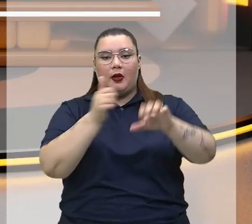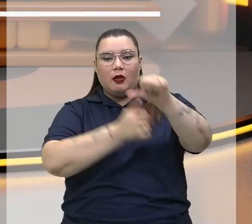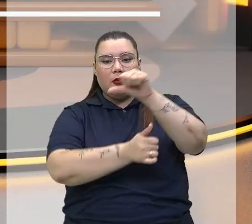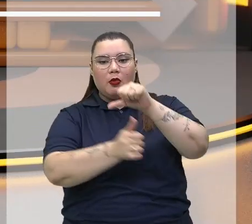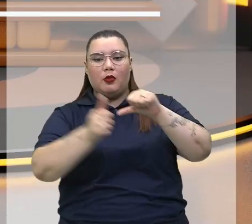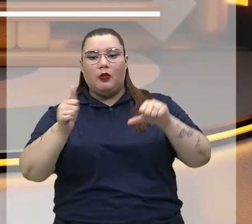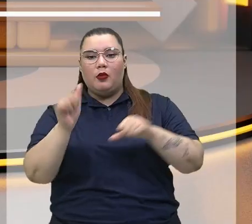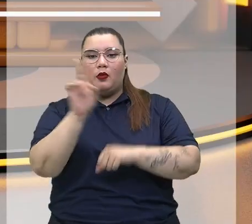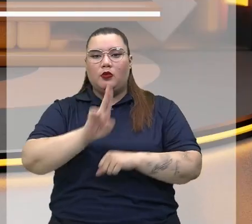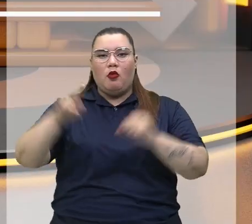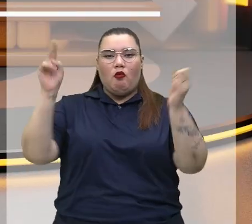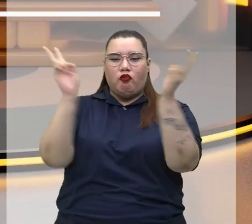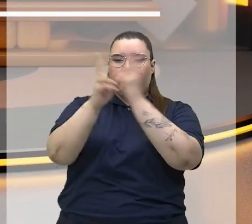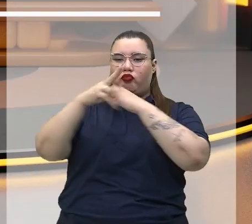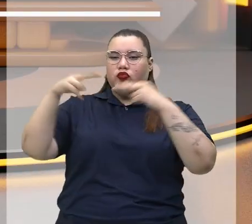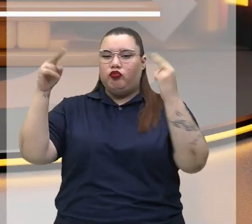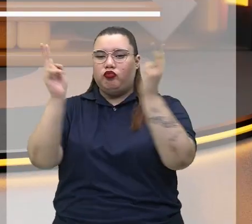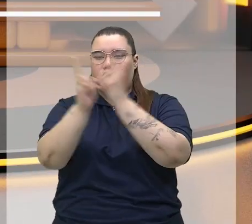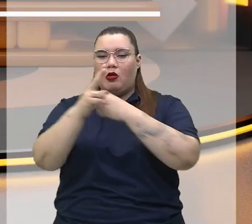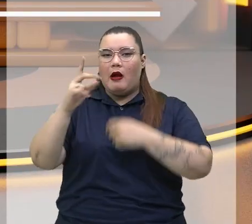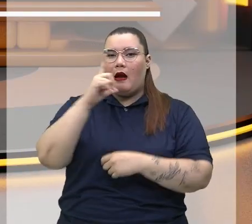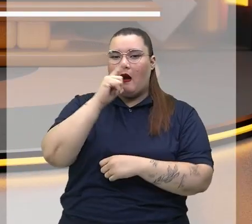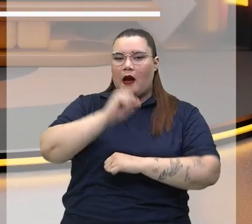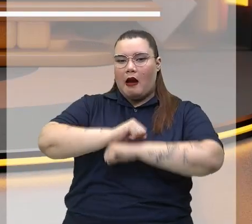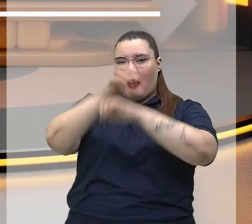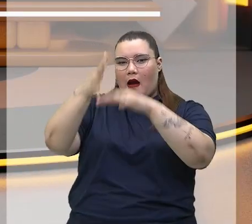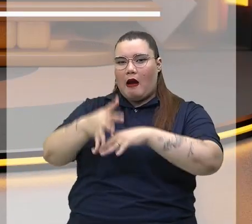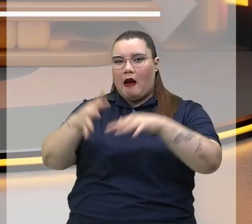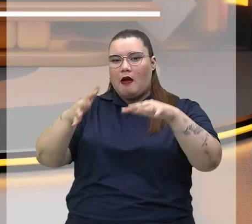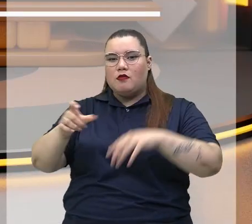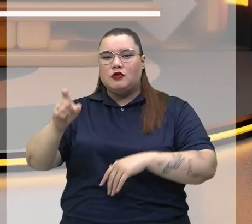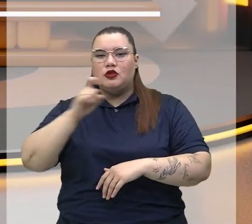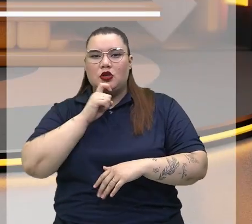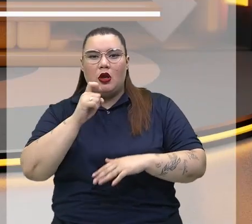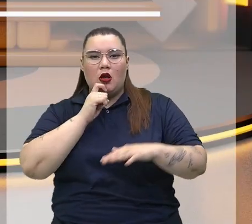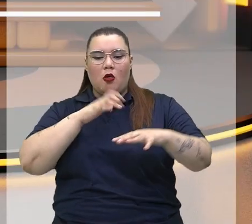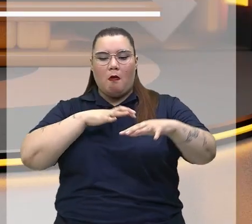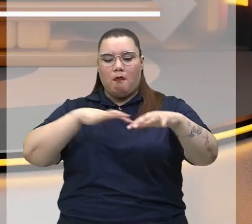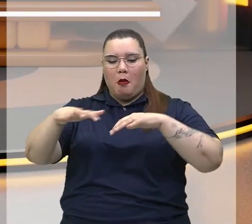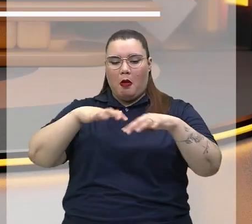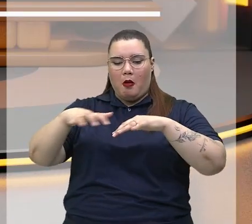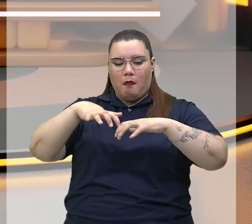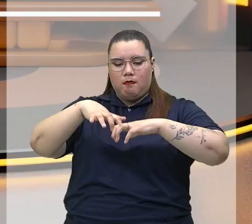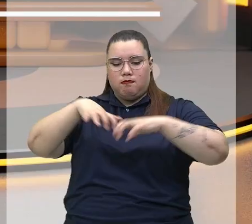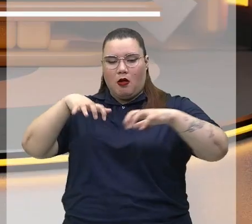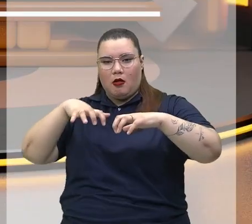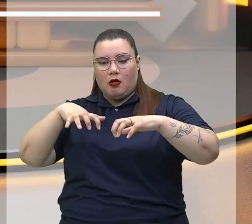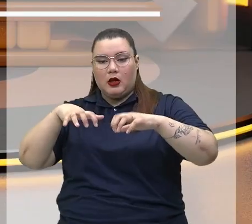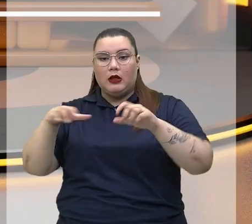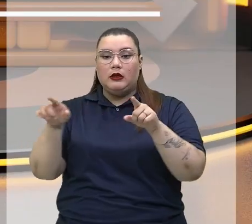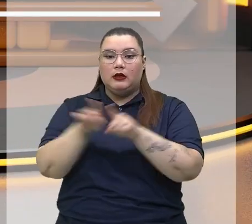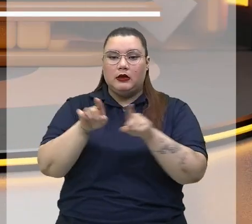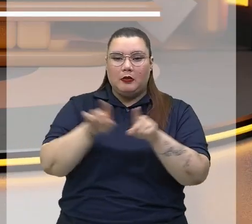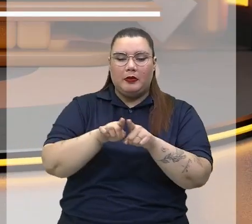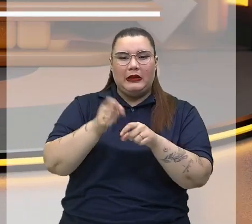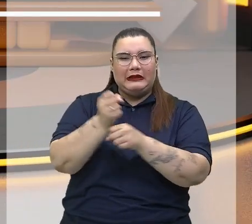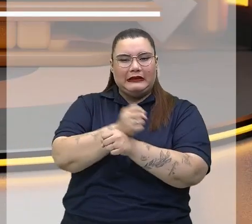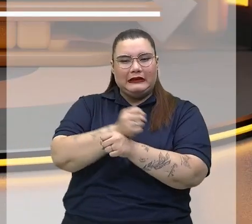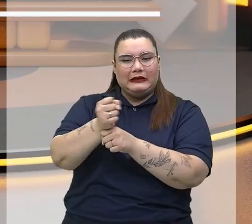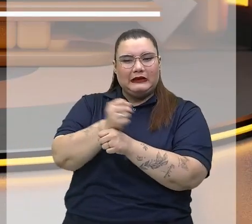o vento, a água, o gelo, terremotos e o tempo, muito